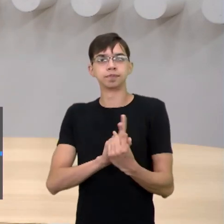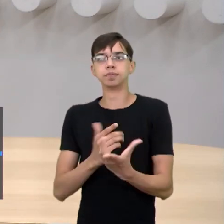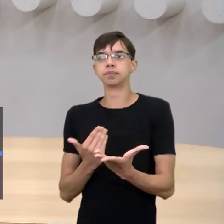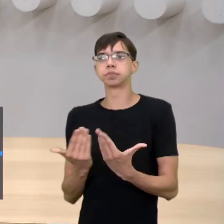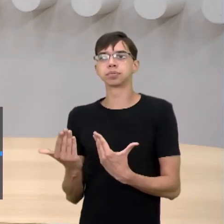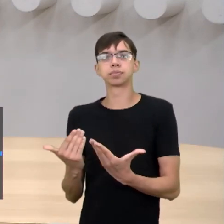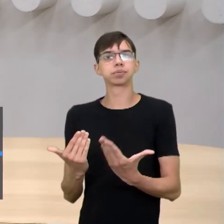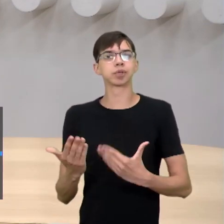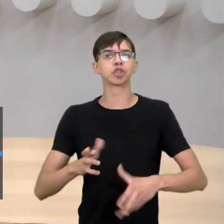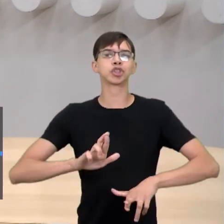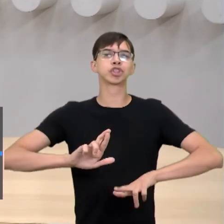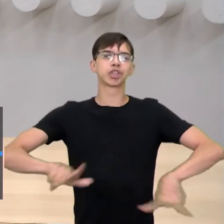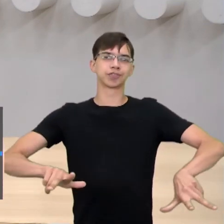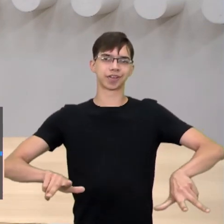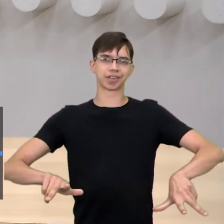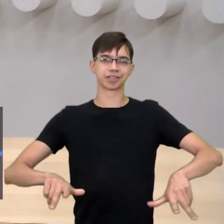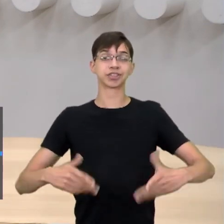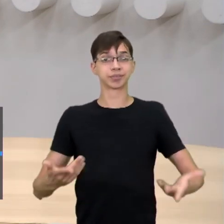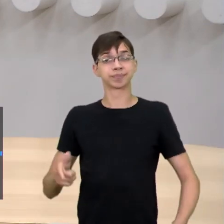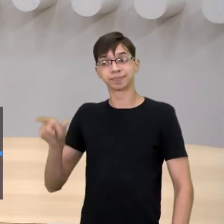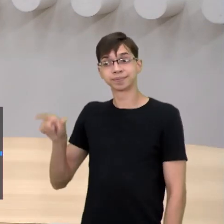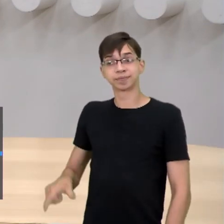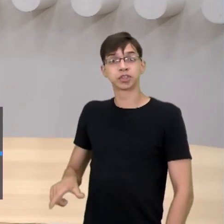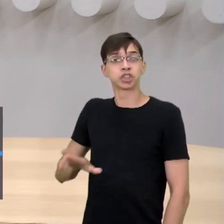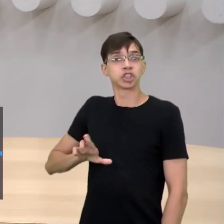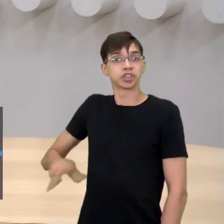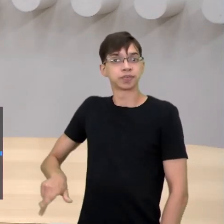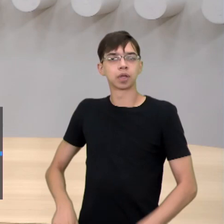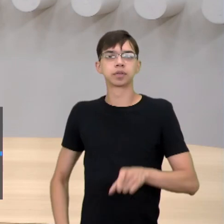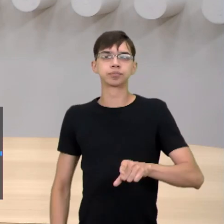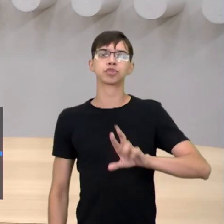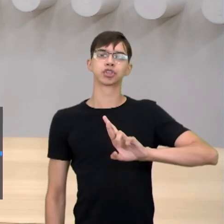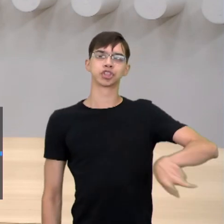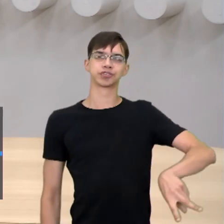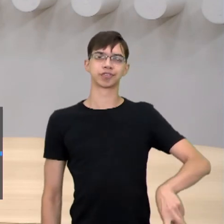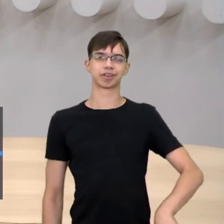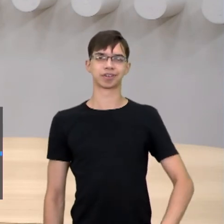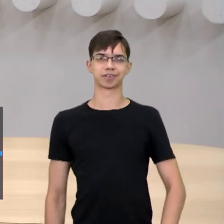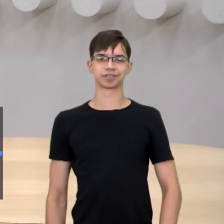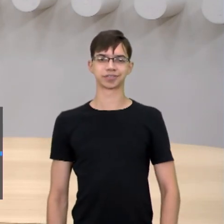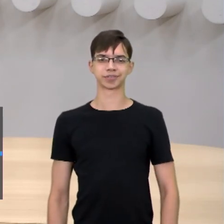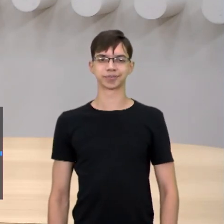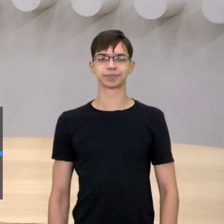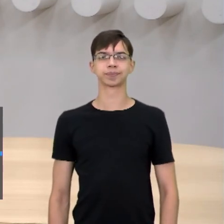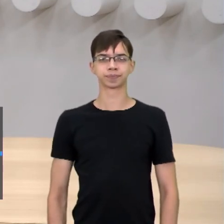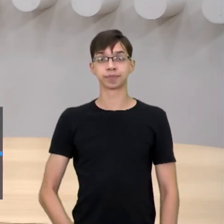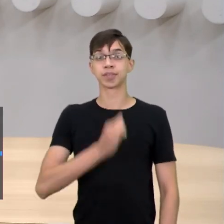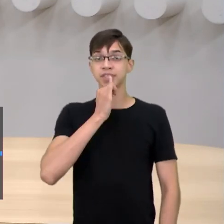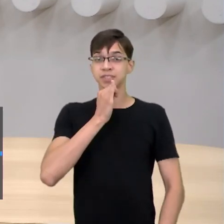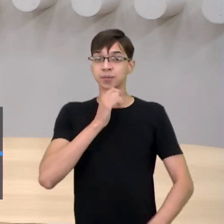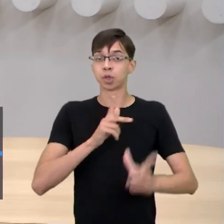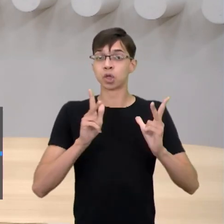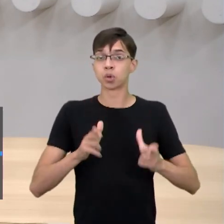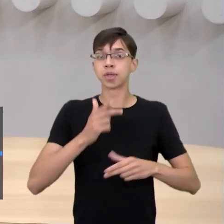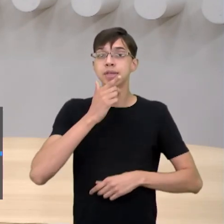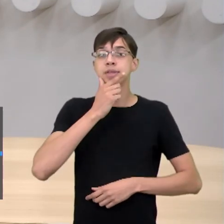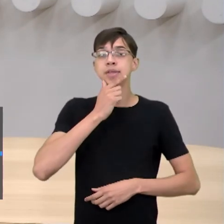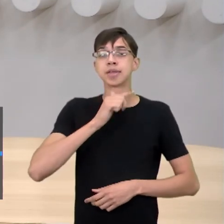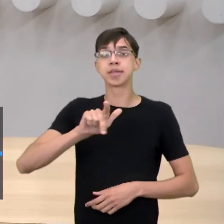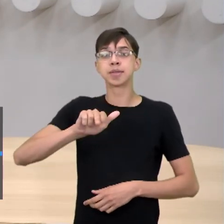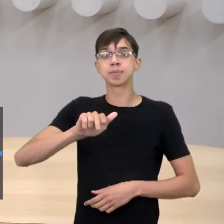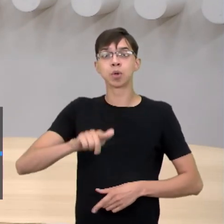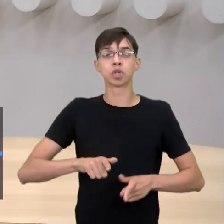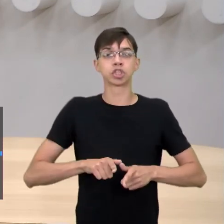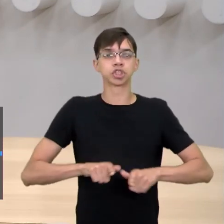com que ela seja diferente de você. E isso serve para irmãos gêmeos. Irmãos gêmeos,